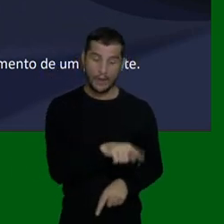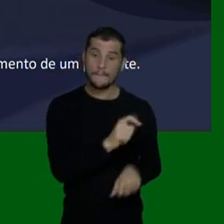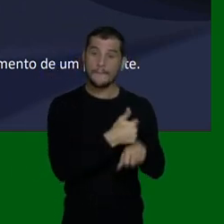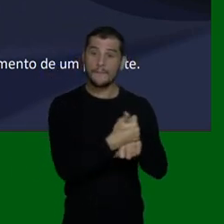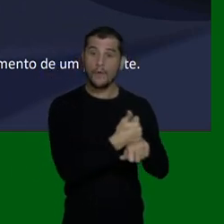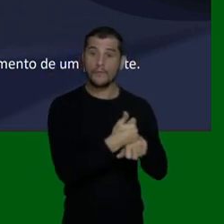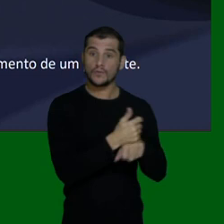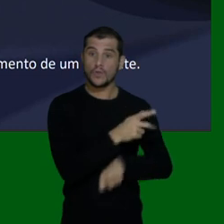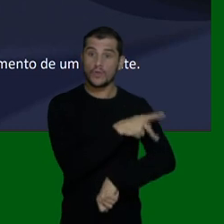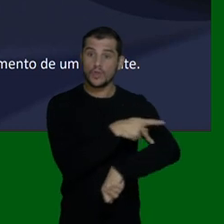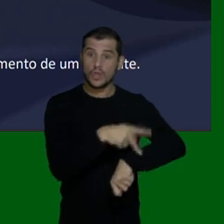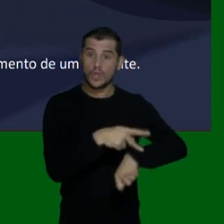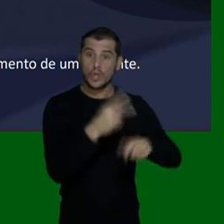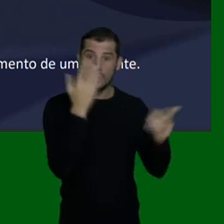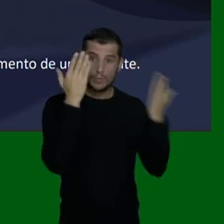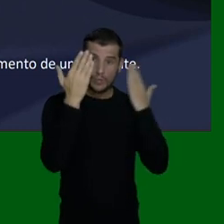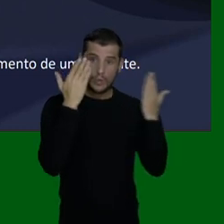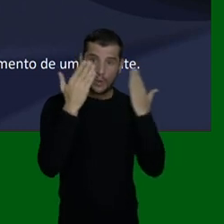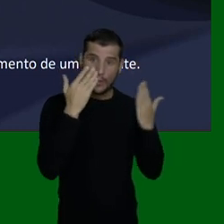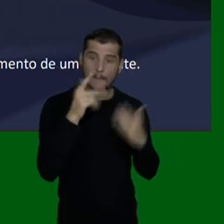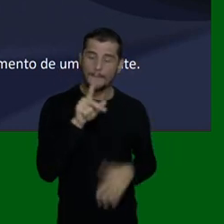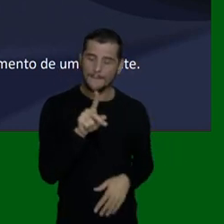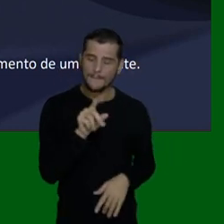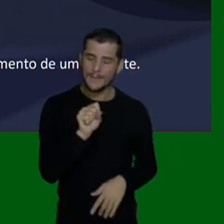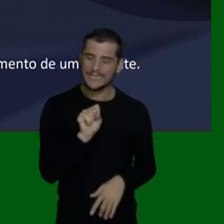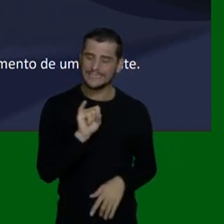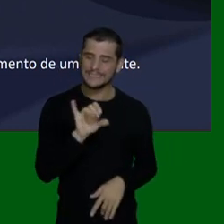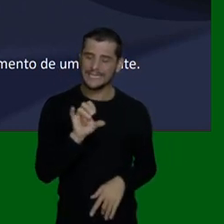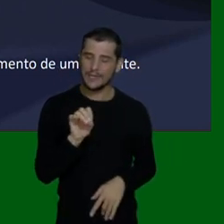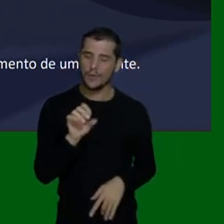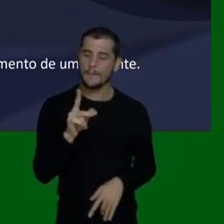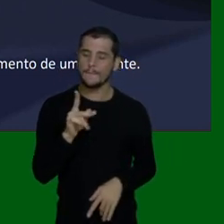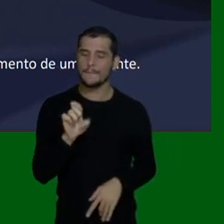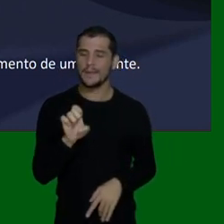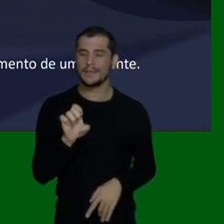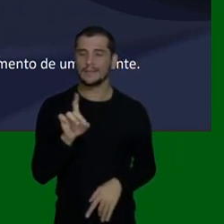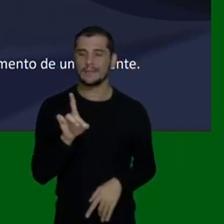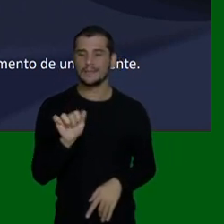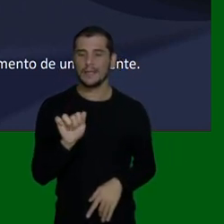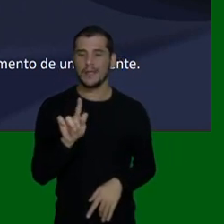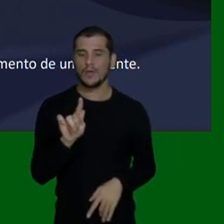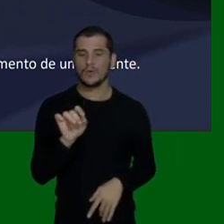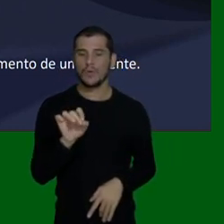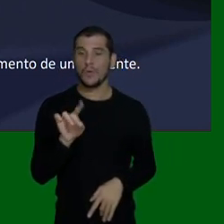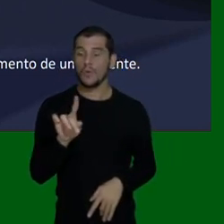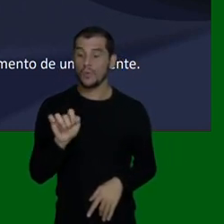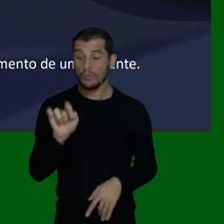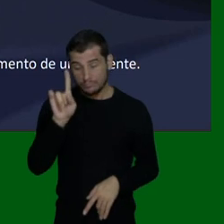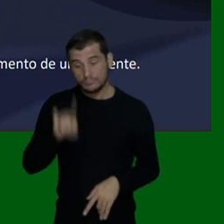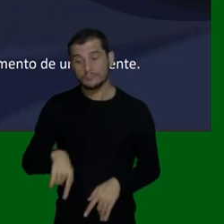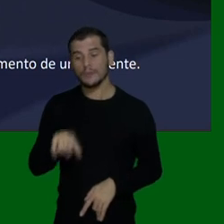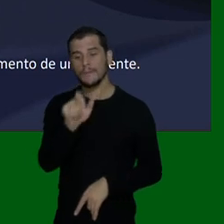psicopedagógica ele olha o sujeito que aprende e não só a sua